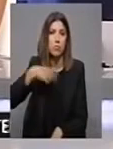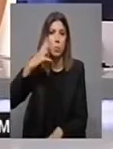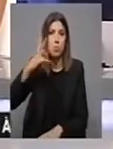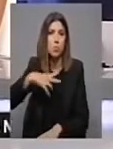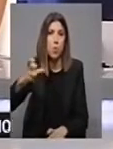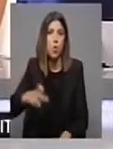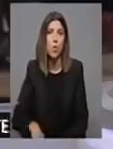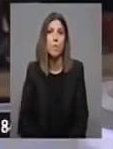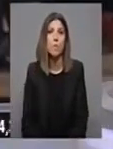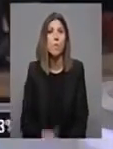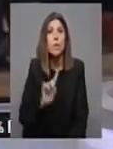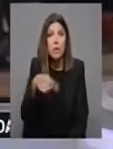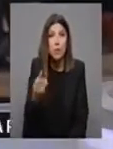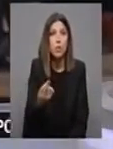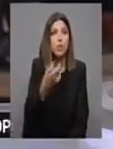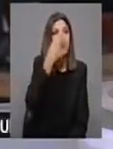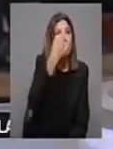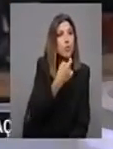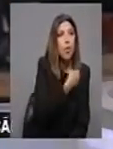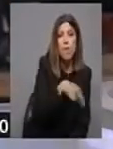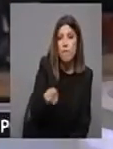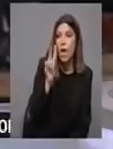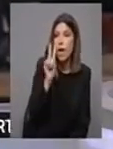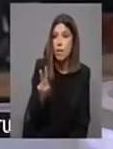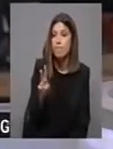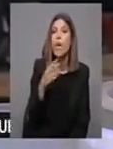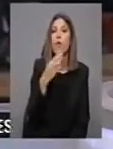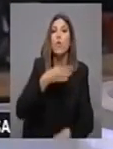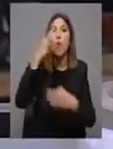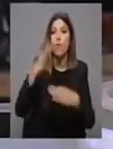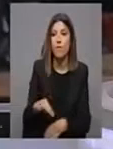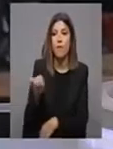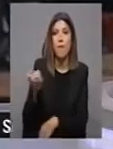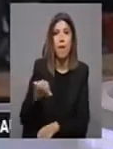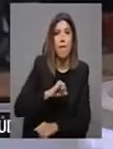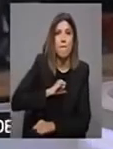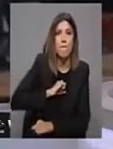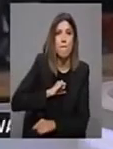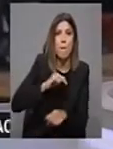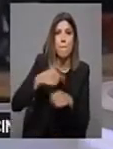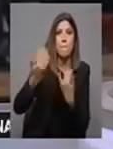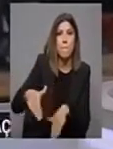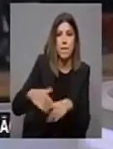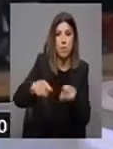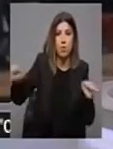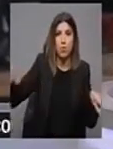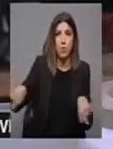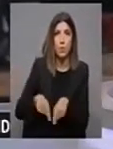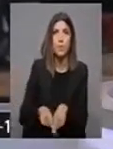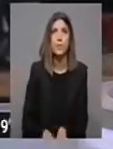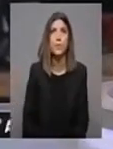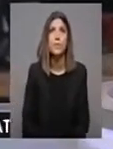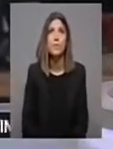pode dizer, de facto confirmo que este é o perímetro da minha propriedade. A partir desse momento nós trabalhamos em termos dessas